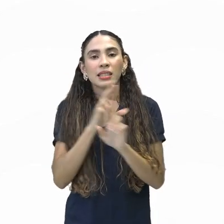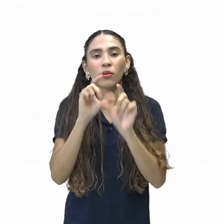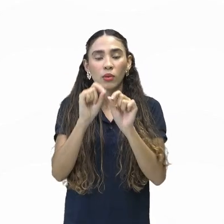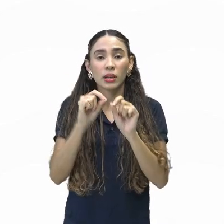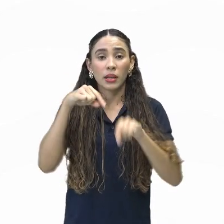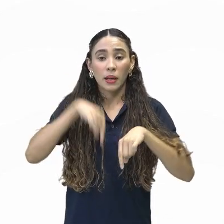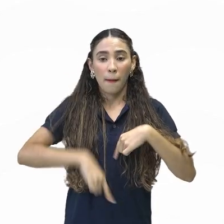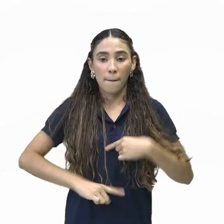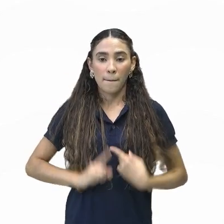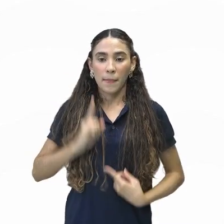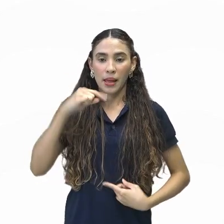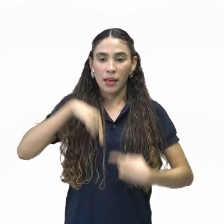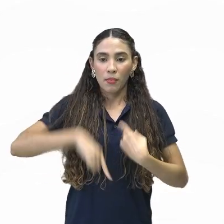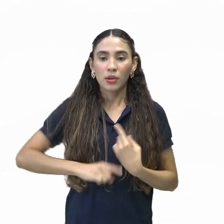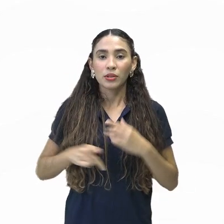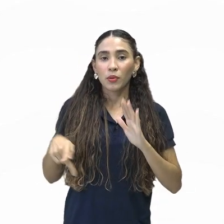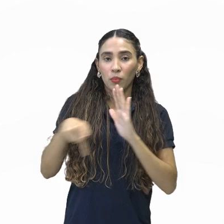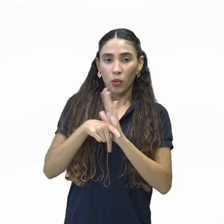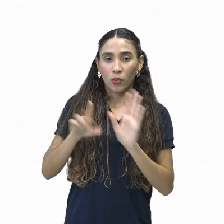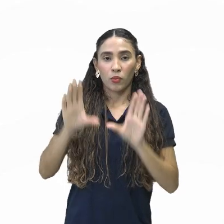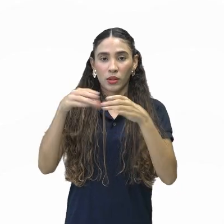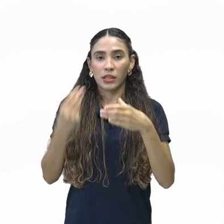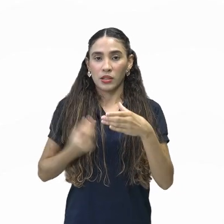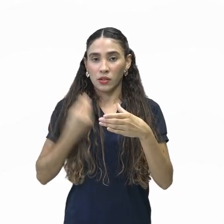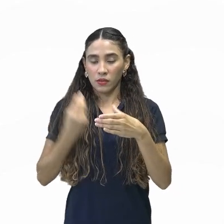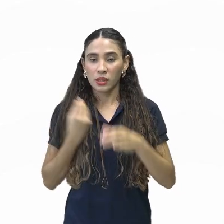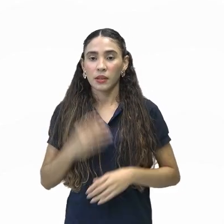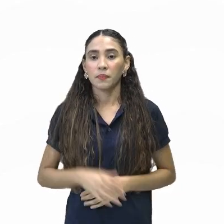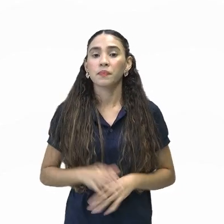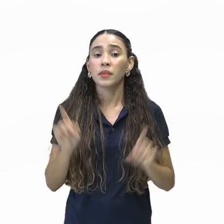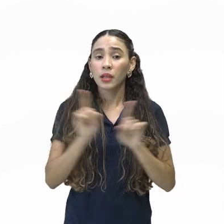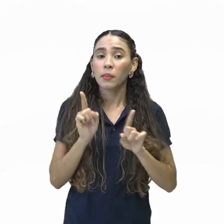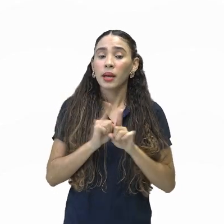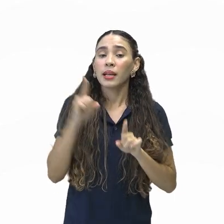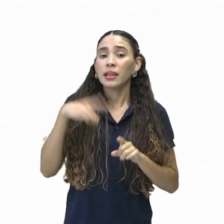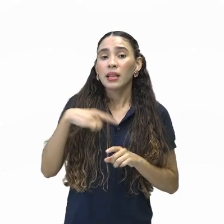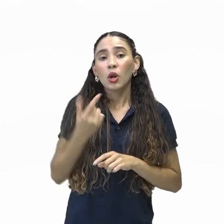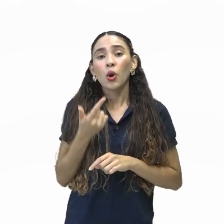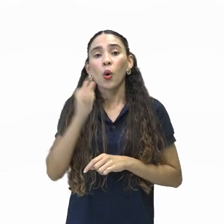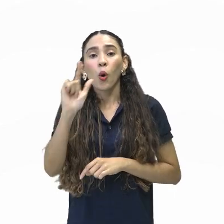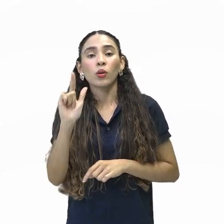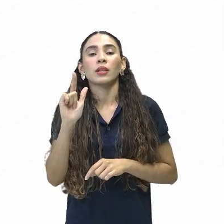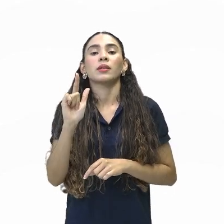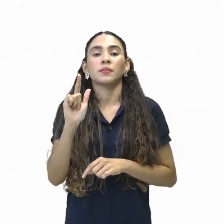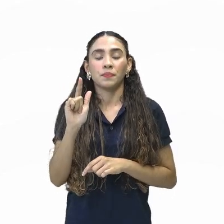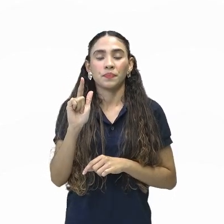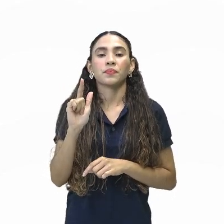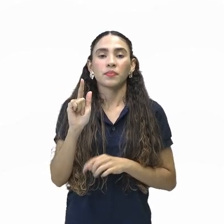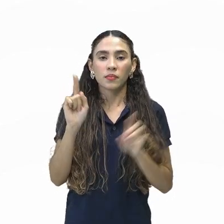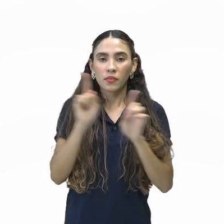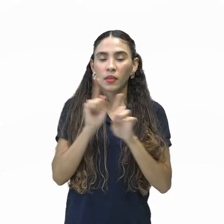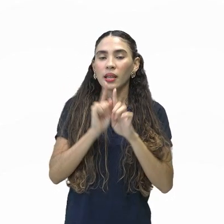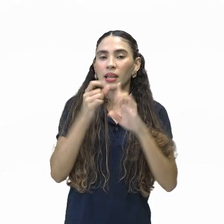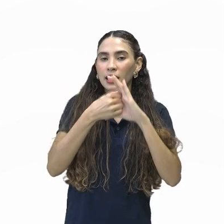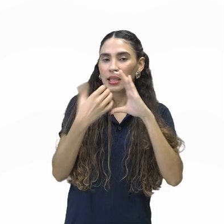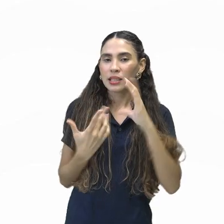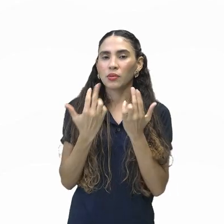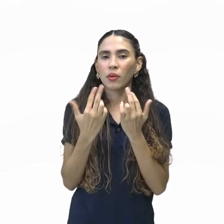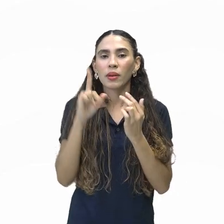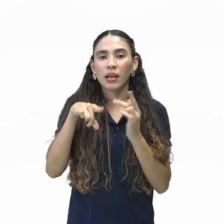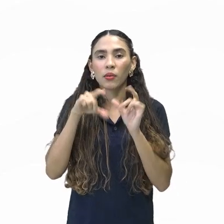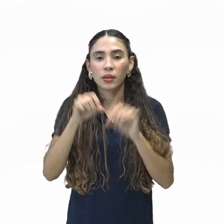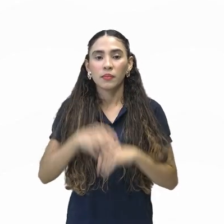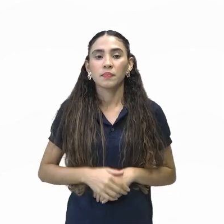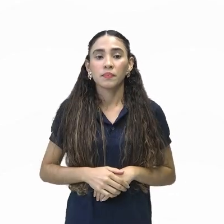o metabolismo desses indivíduos. Nós temos uma outra característica muito comum entre esses indivíduos, que é